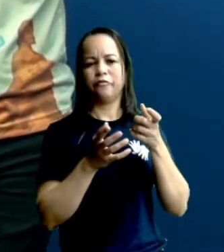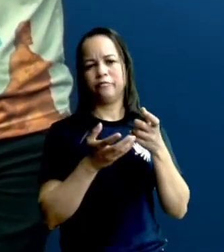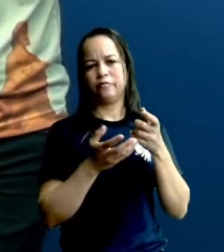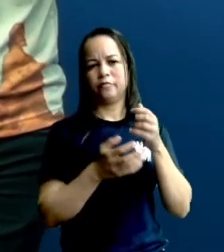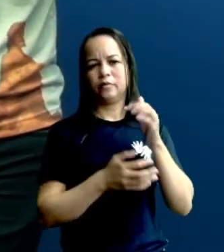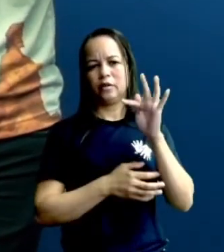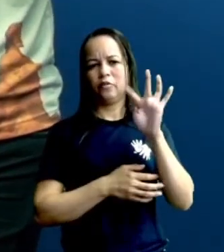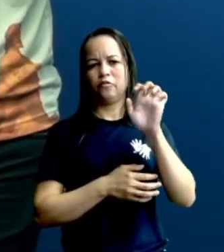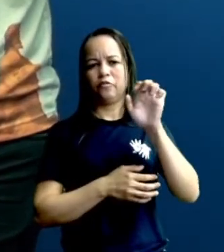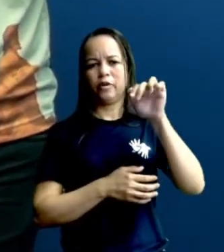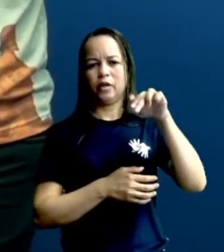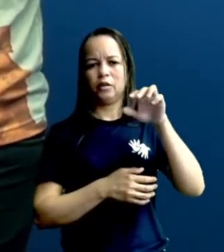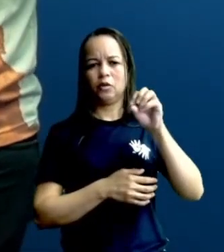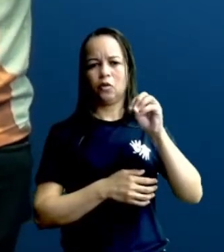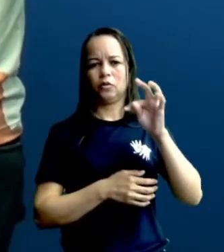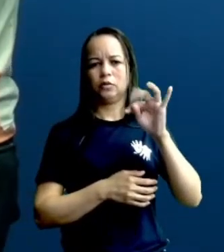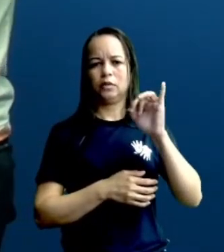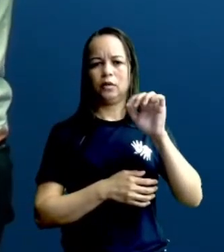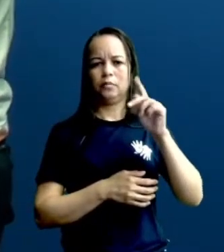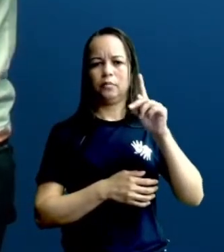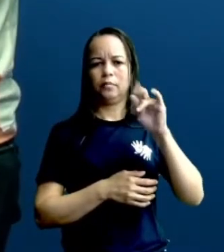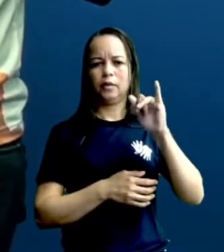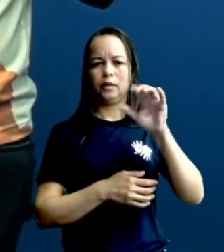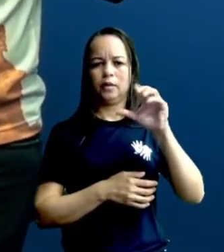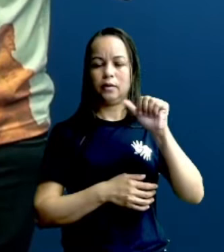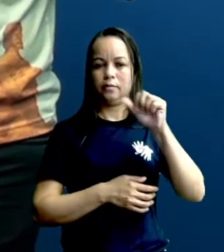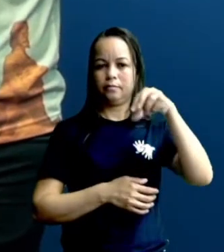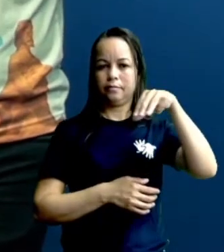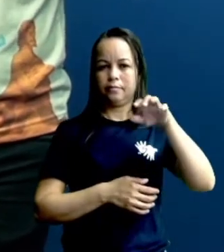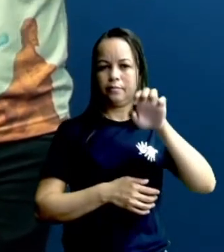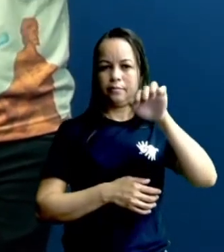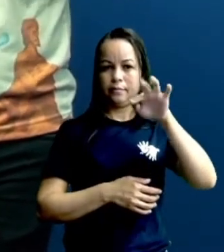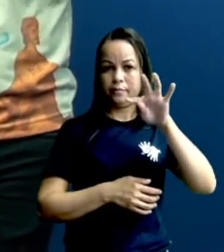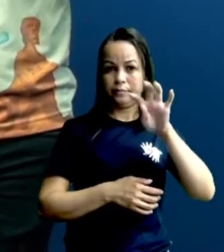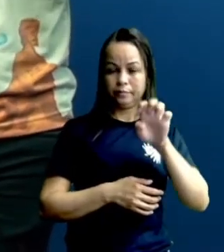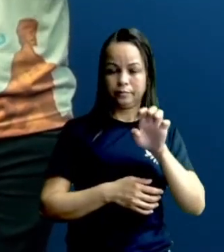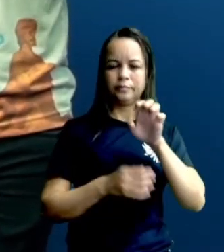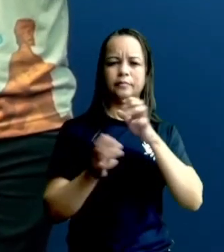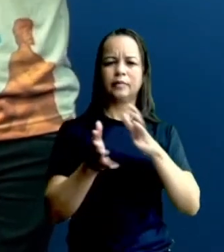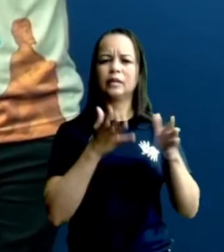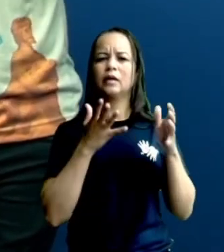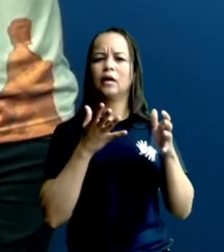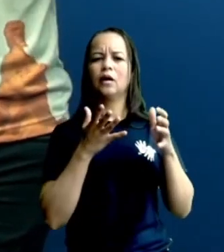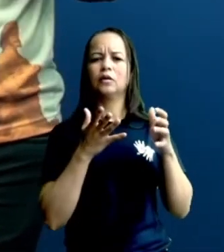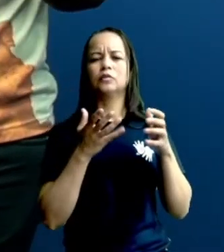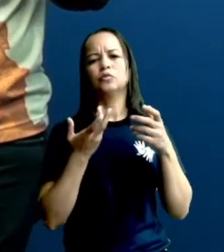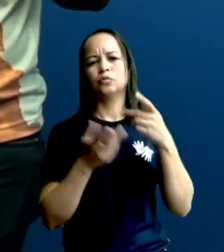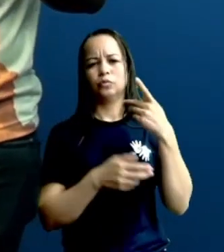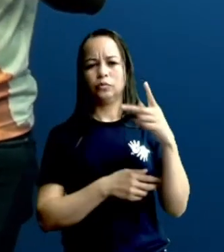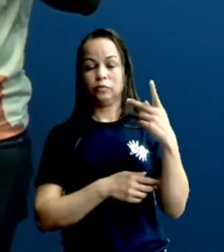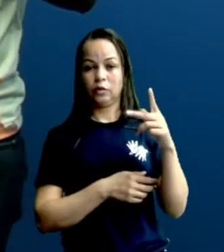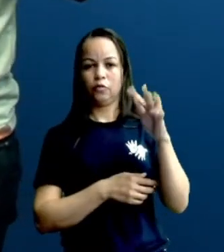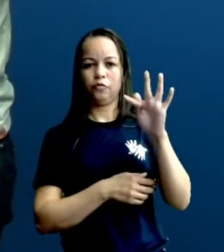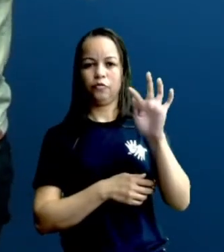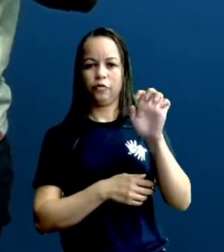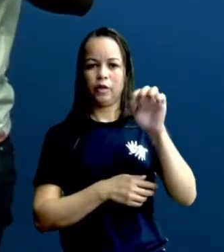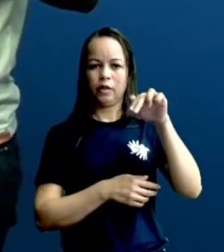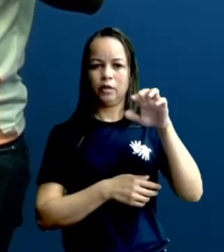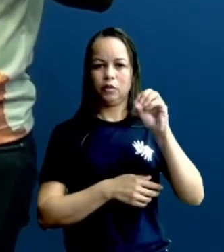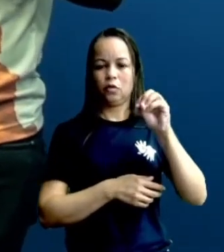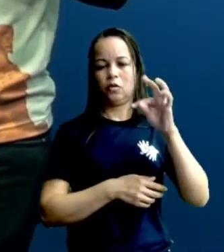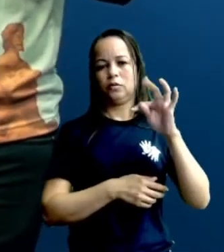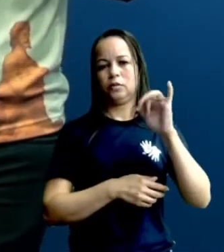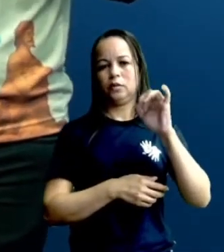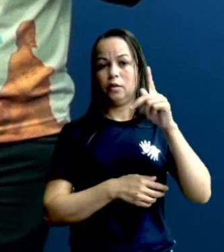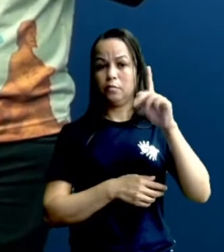fenotipicamente, né? Nesse fenótipo que falamos, são as características externas. Então, fenotipicamente, no seu fenótipo, no seu